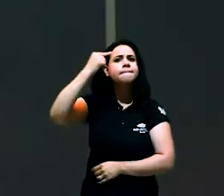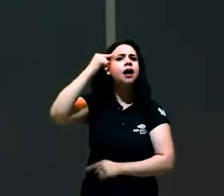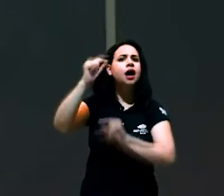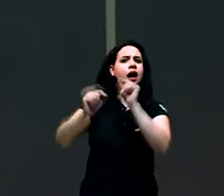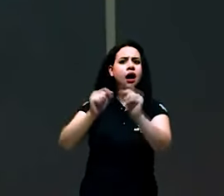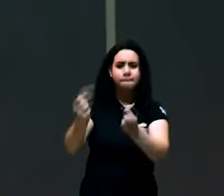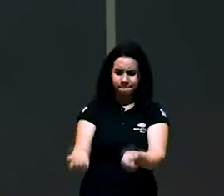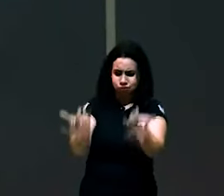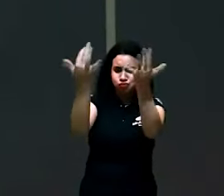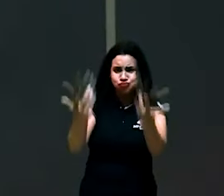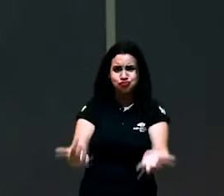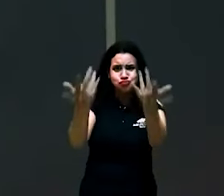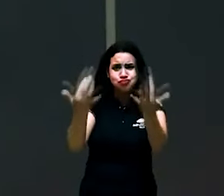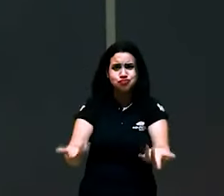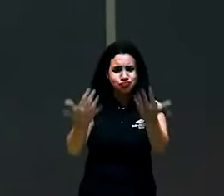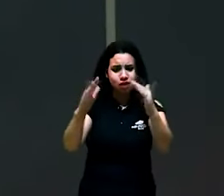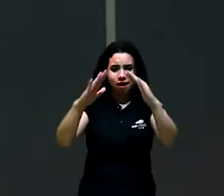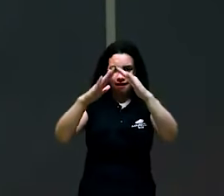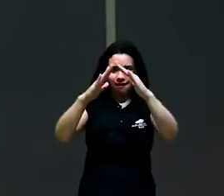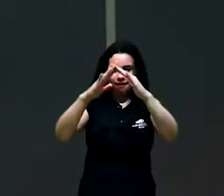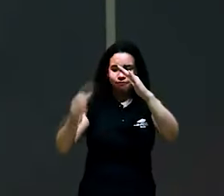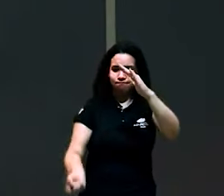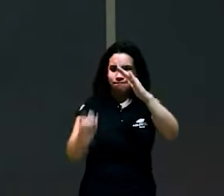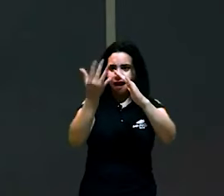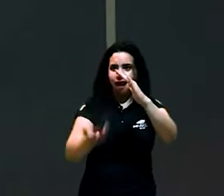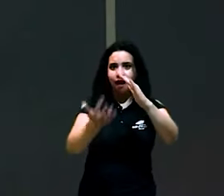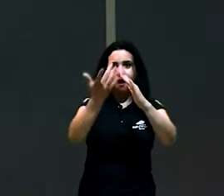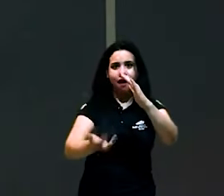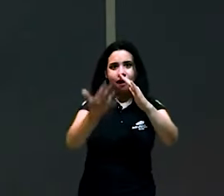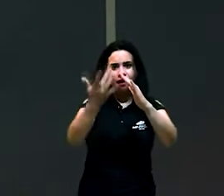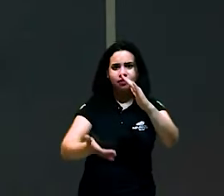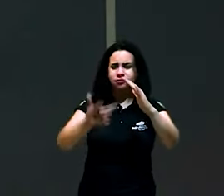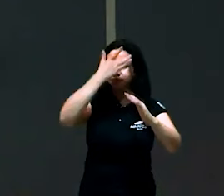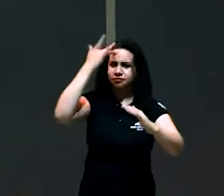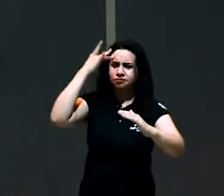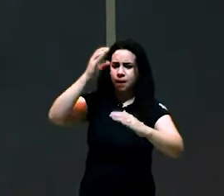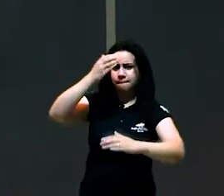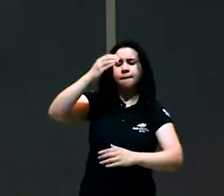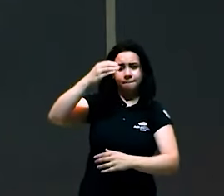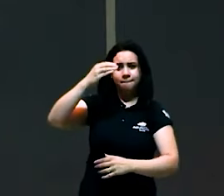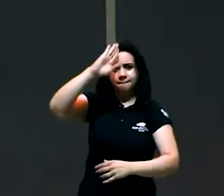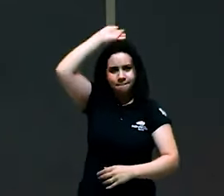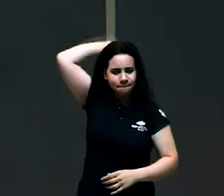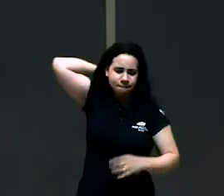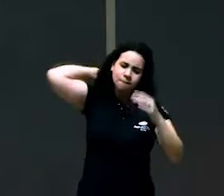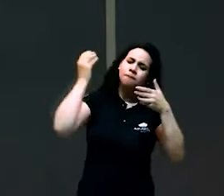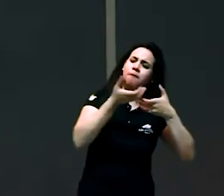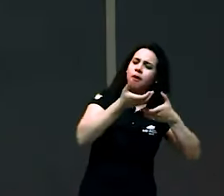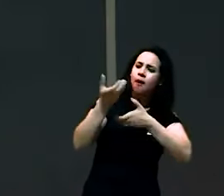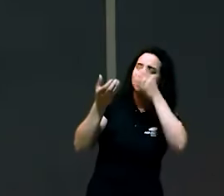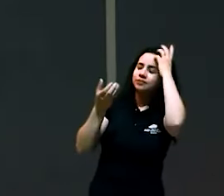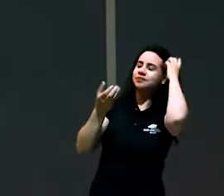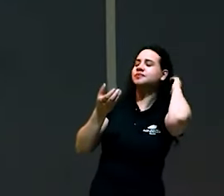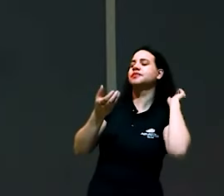livro, chama-se A História que Ninguém Contou, é um livro escrito e que fala em primeira